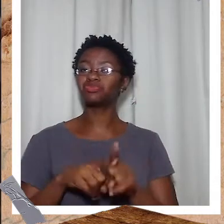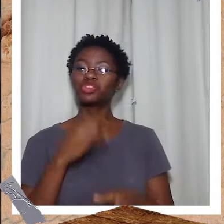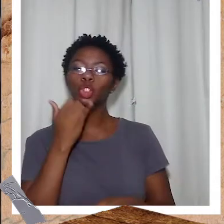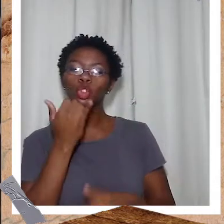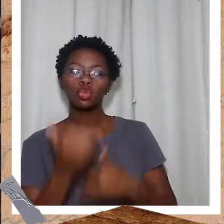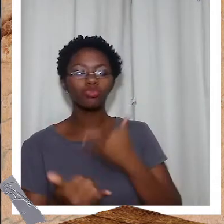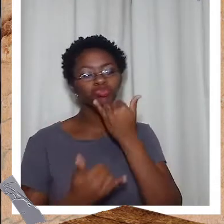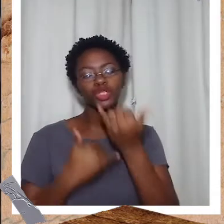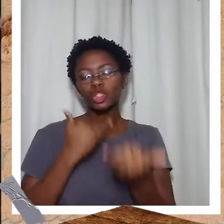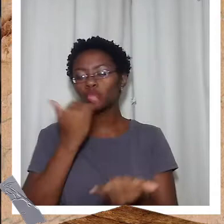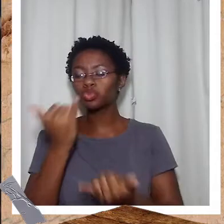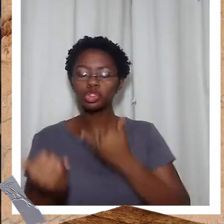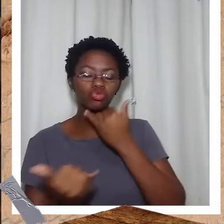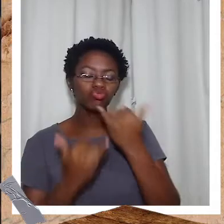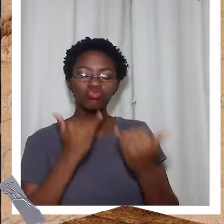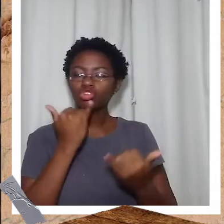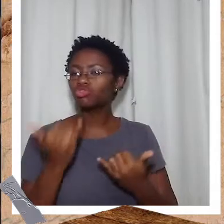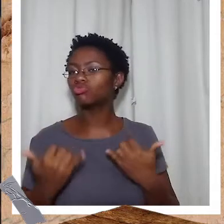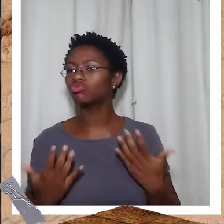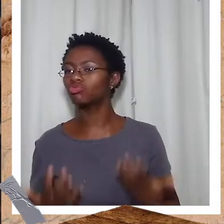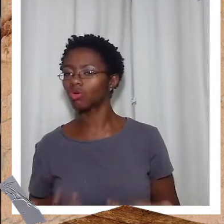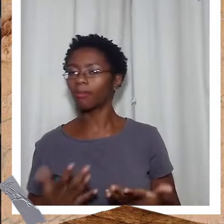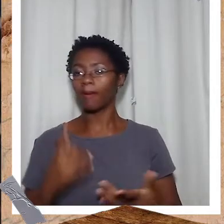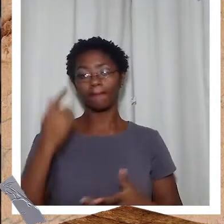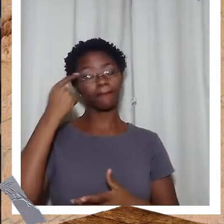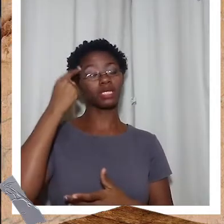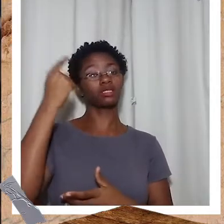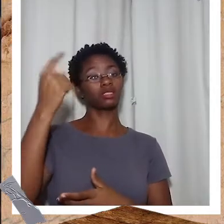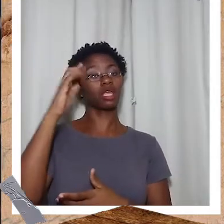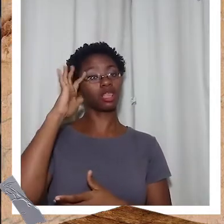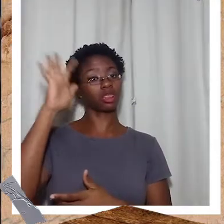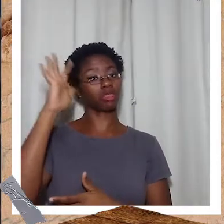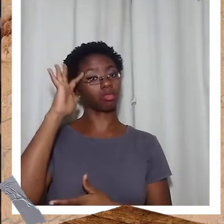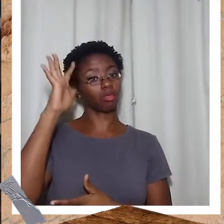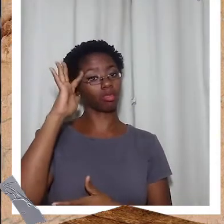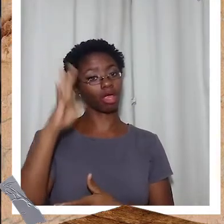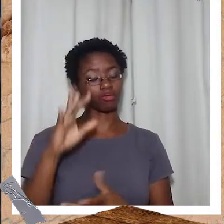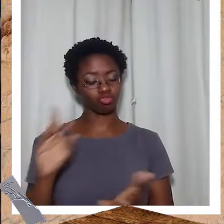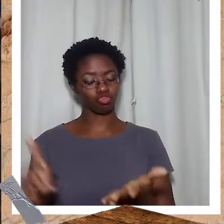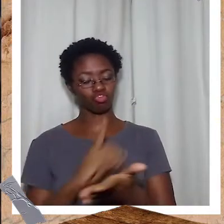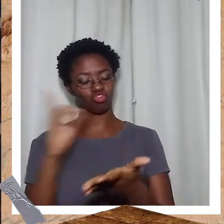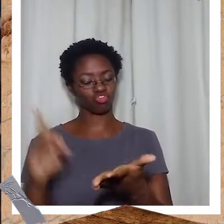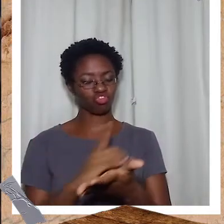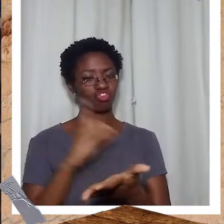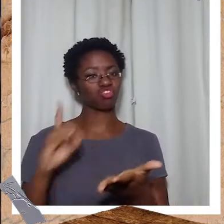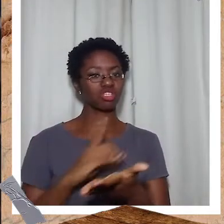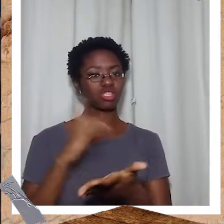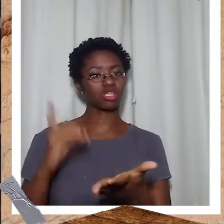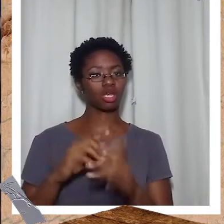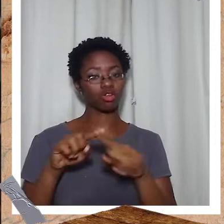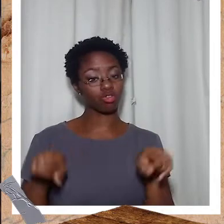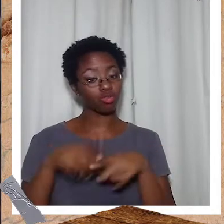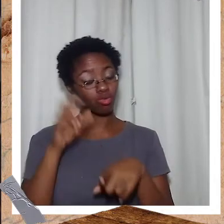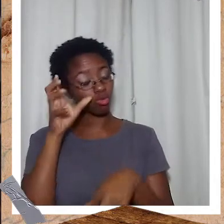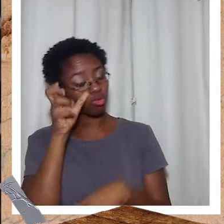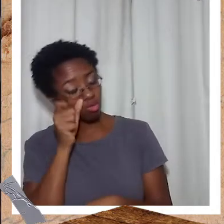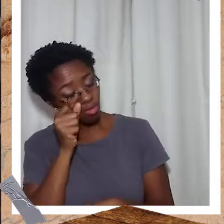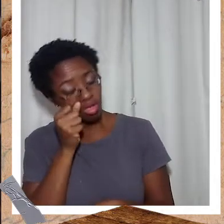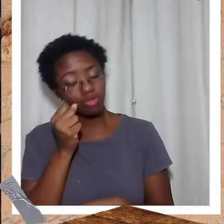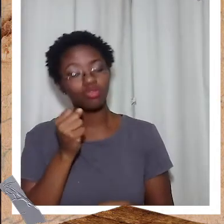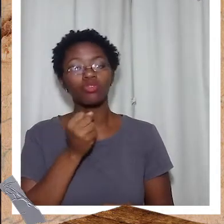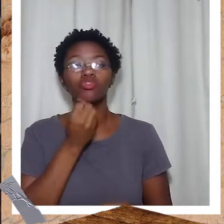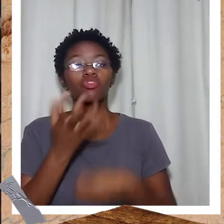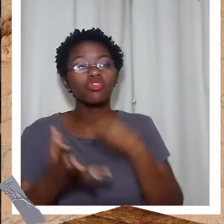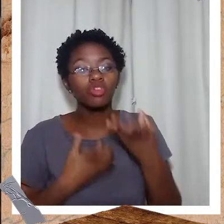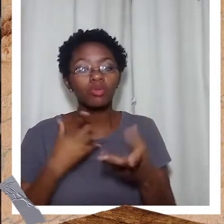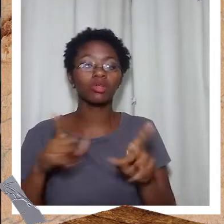desculpas a partir da ideia do gênero do diário, né? No caso do Quarto de Despejo ou da Casa